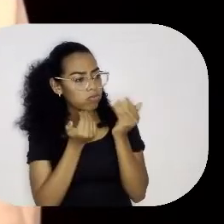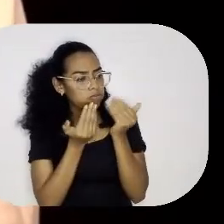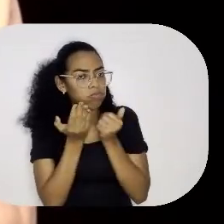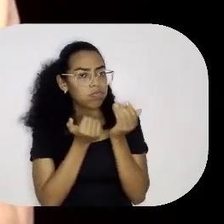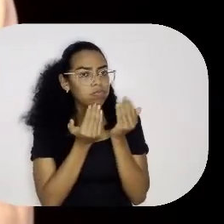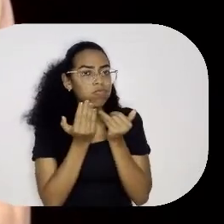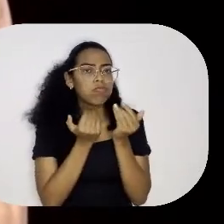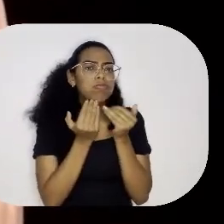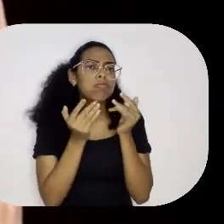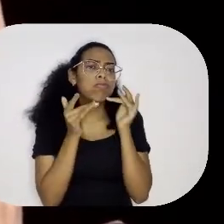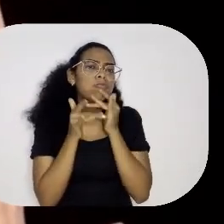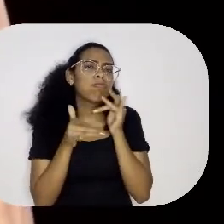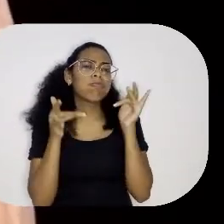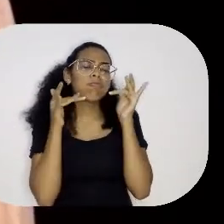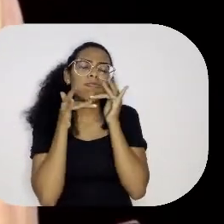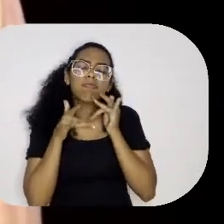Seu alimento